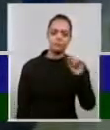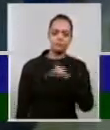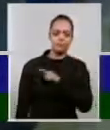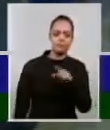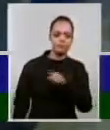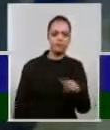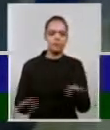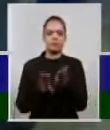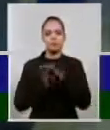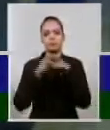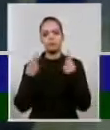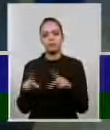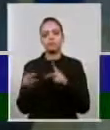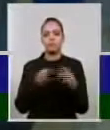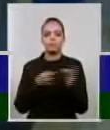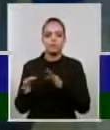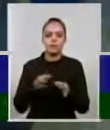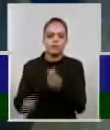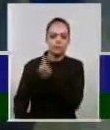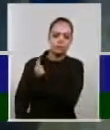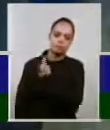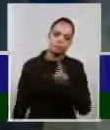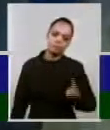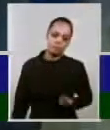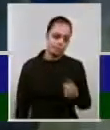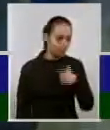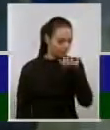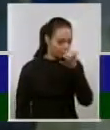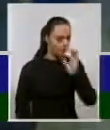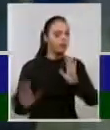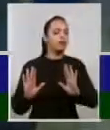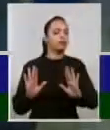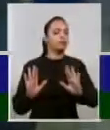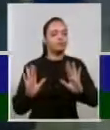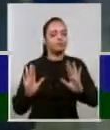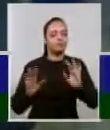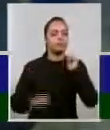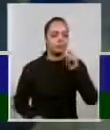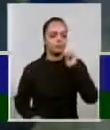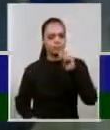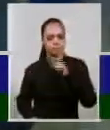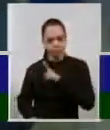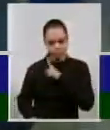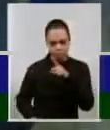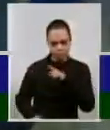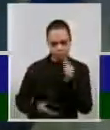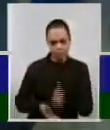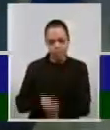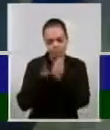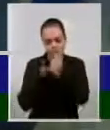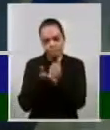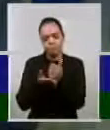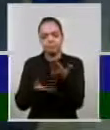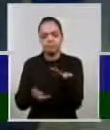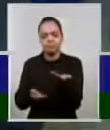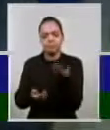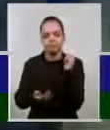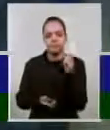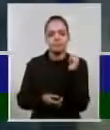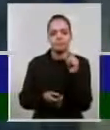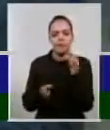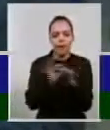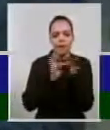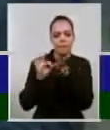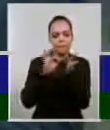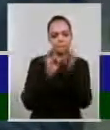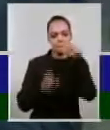inclua-se também no seu plano de governo, espero isso, para que ele seja favorável à